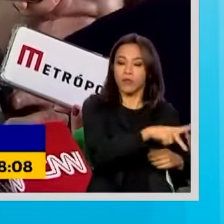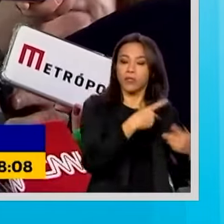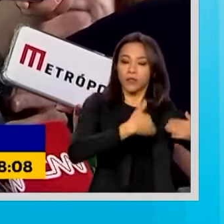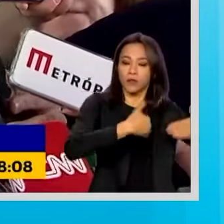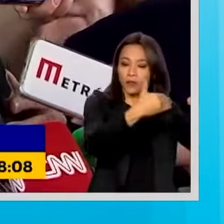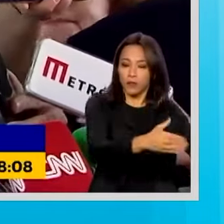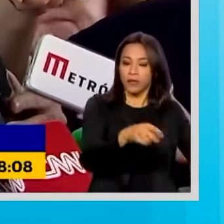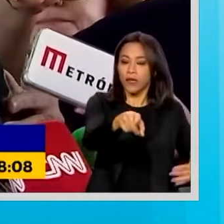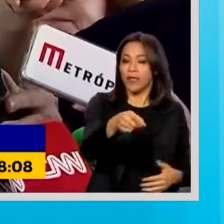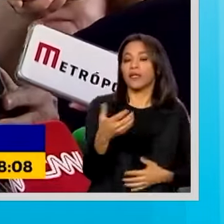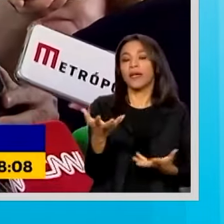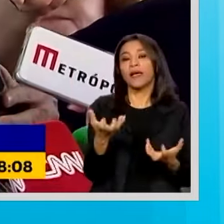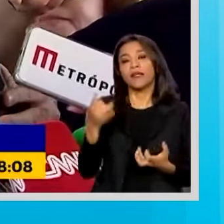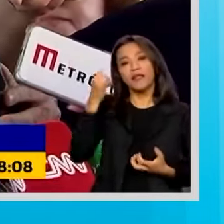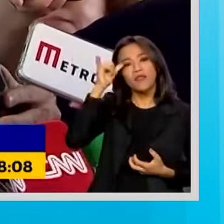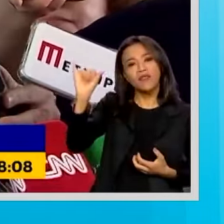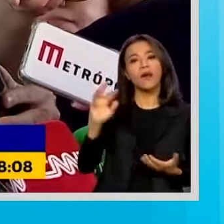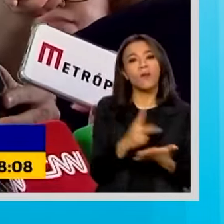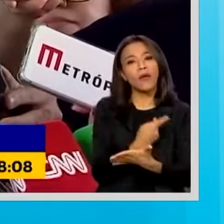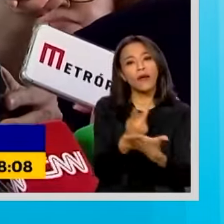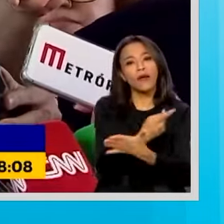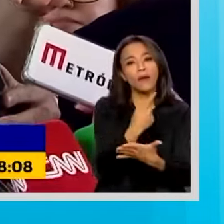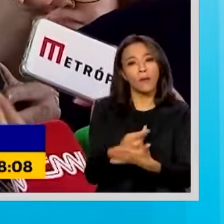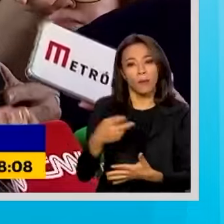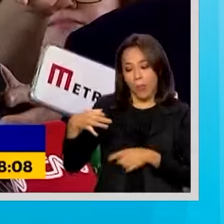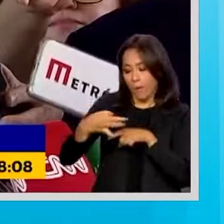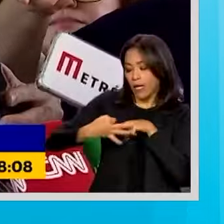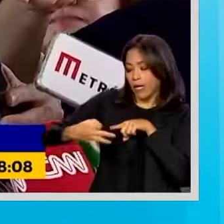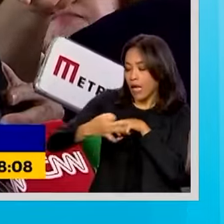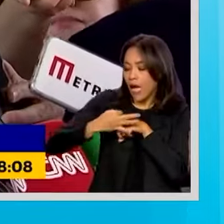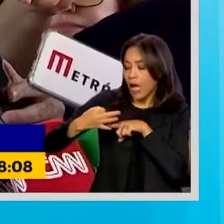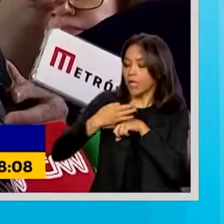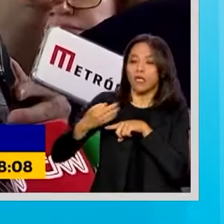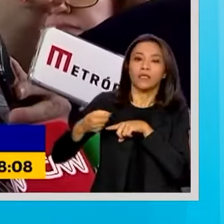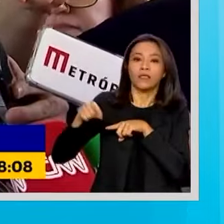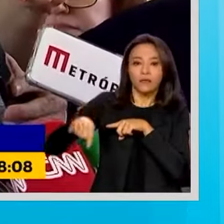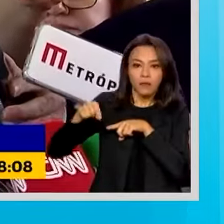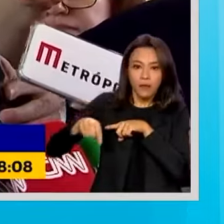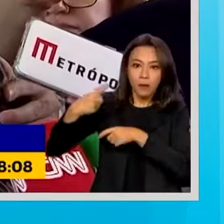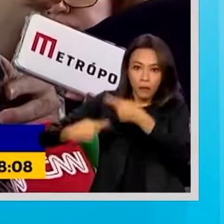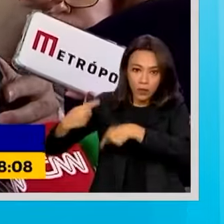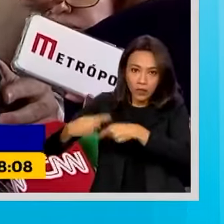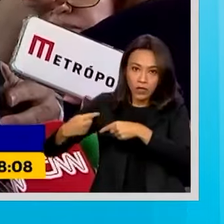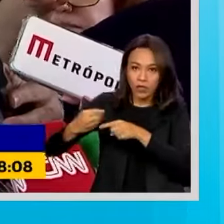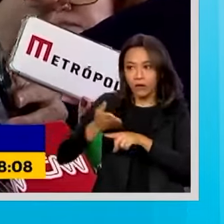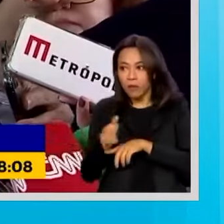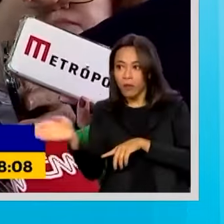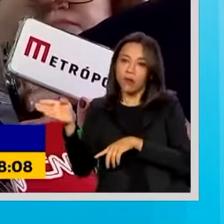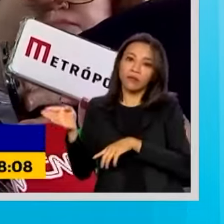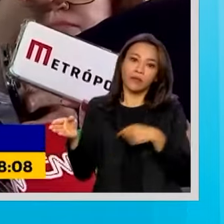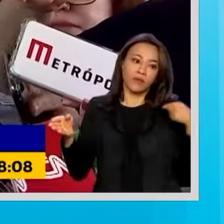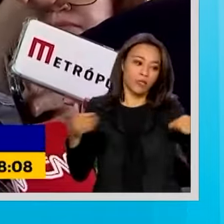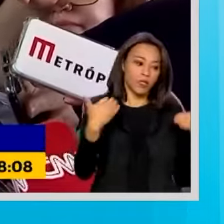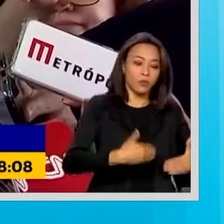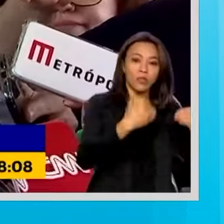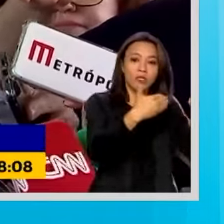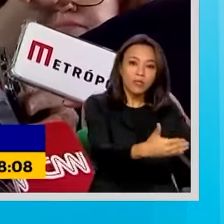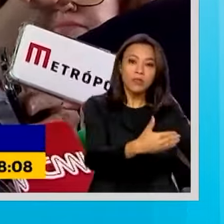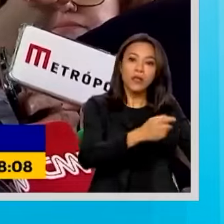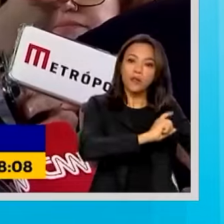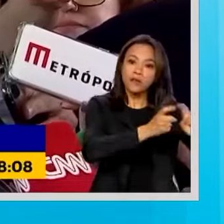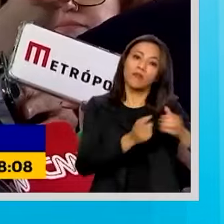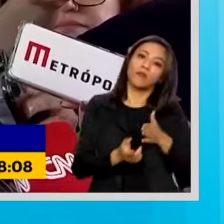sua crença, nos estudos técnicos que com certeza são feitos, mais do que aí num pedido ou num desejo do